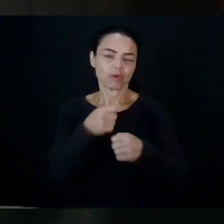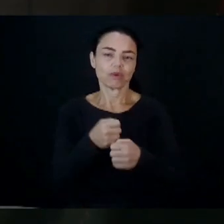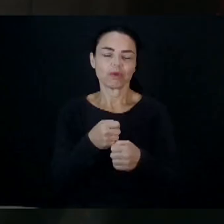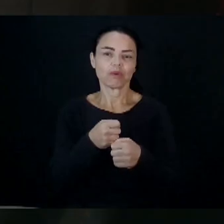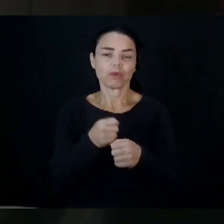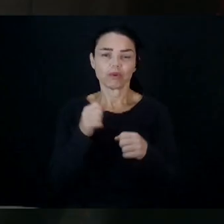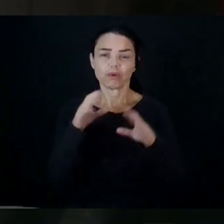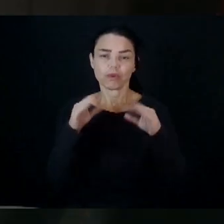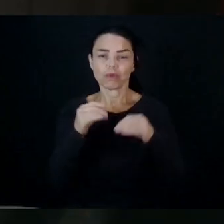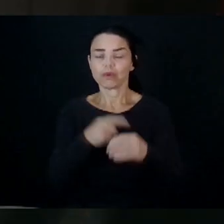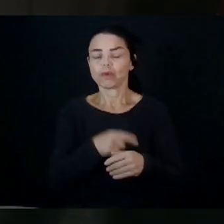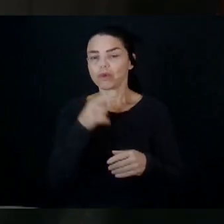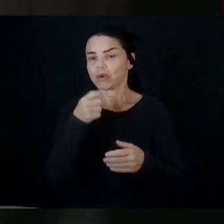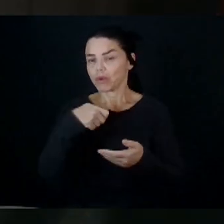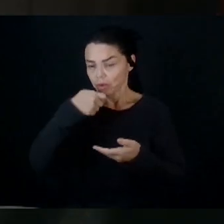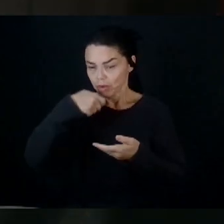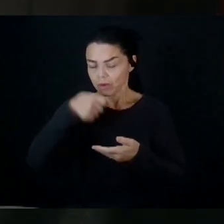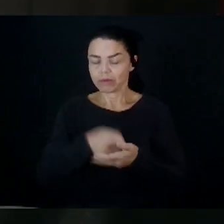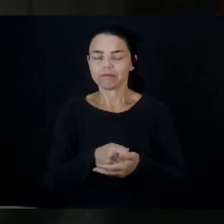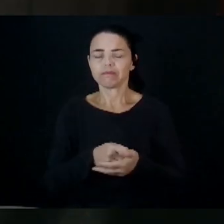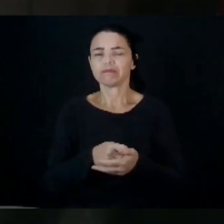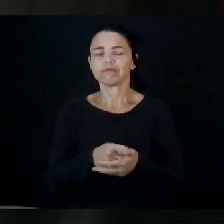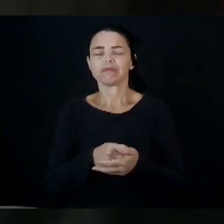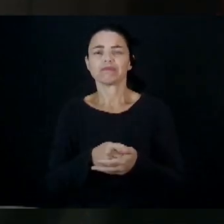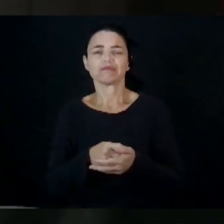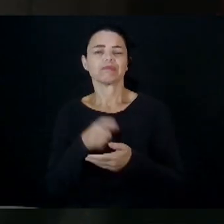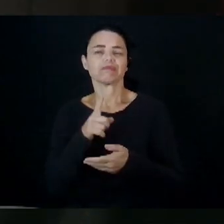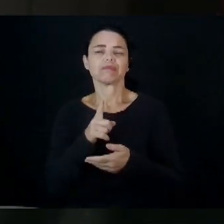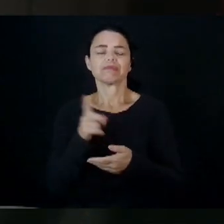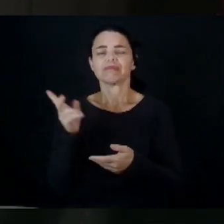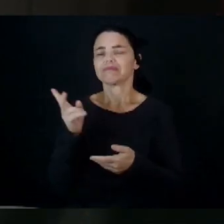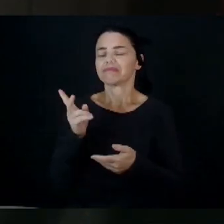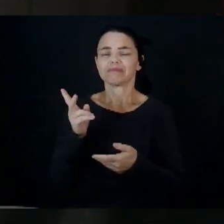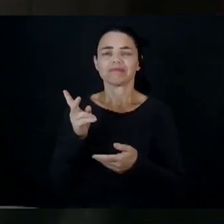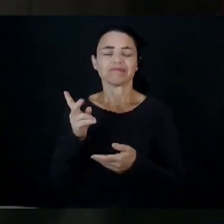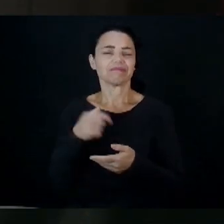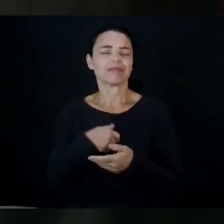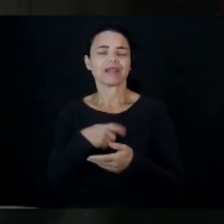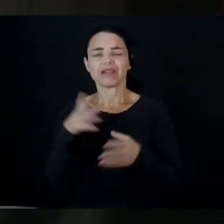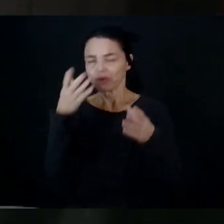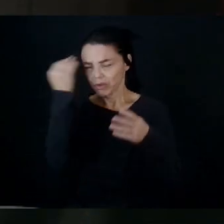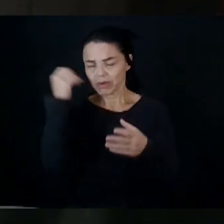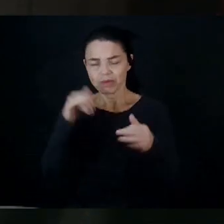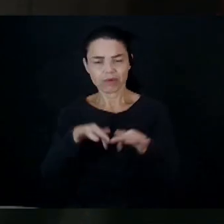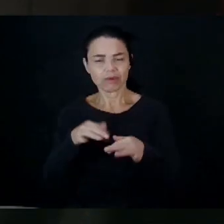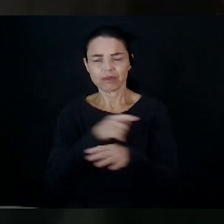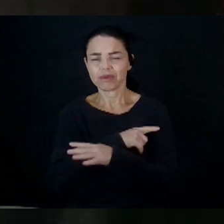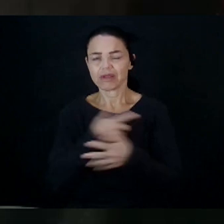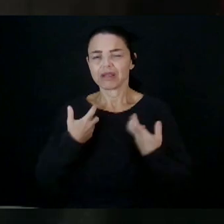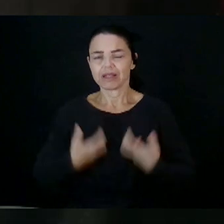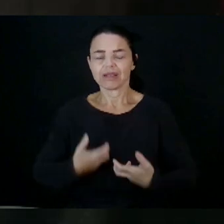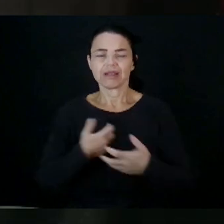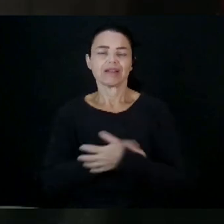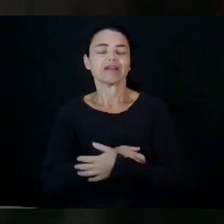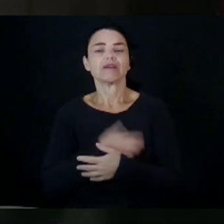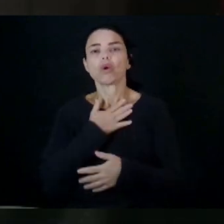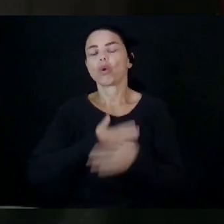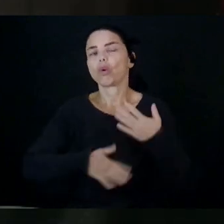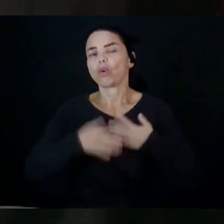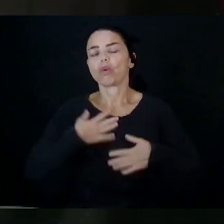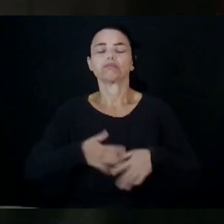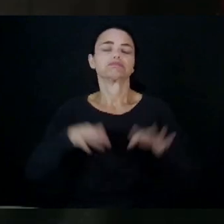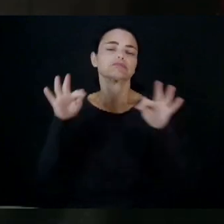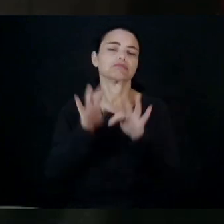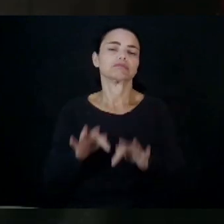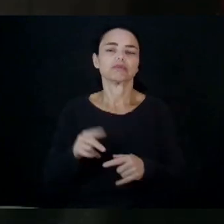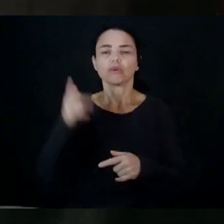tempo apaga a mente. Não é a única, Aline, tá bom? Fica tranquila, isso acontece com muita gente porque nós